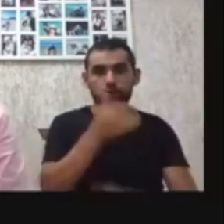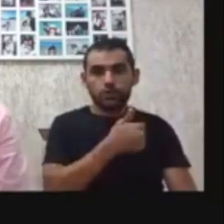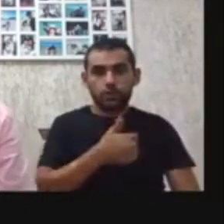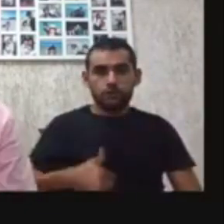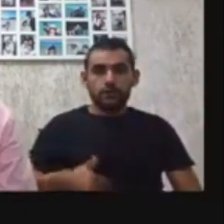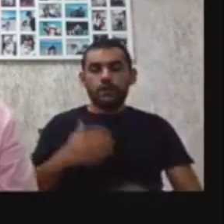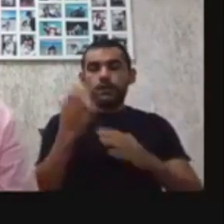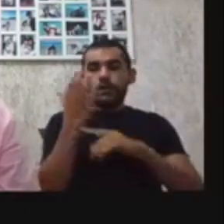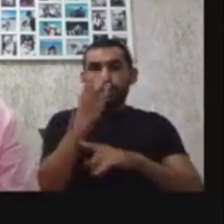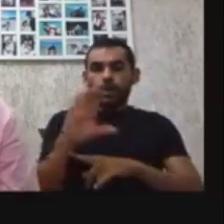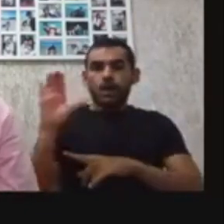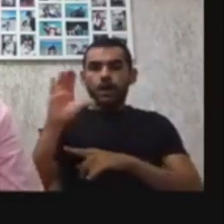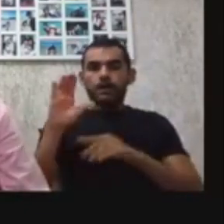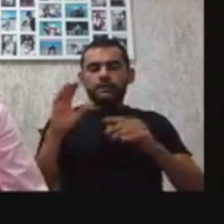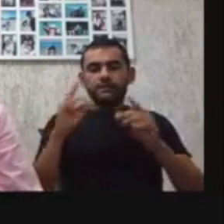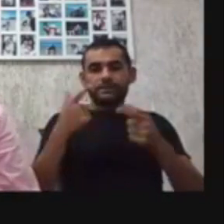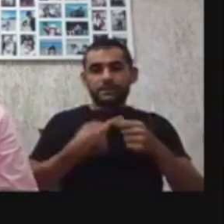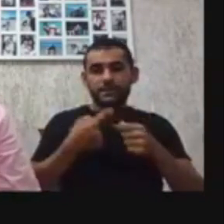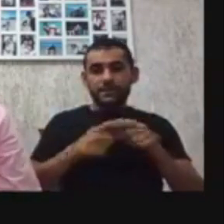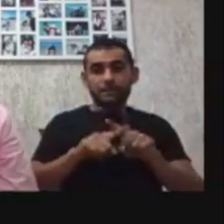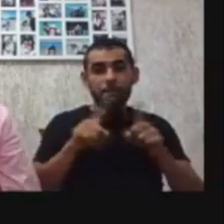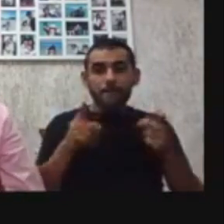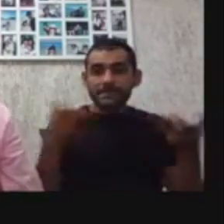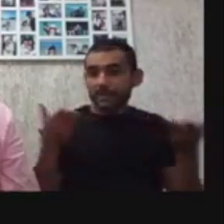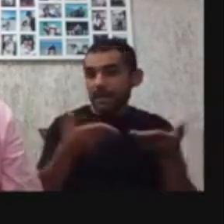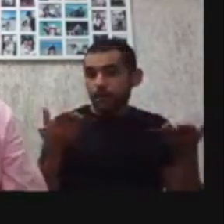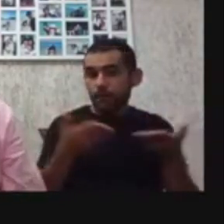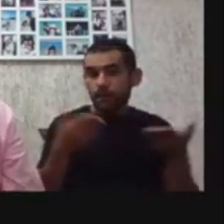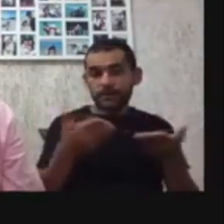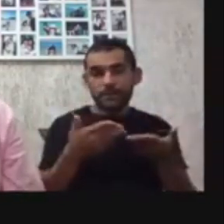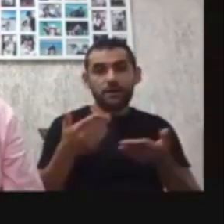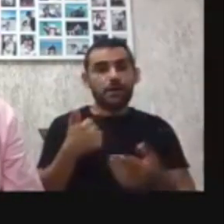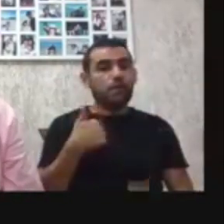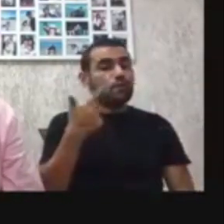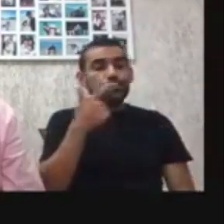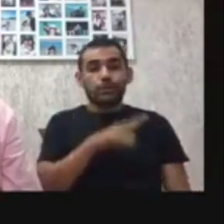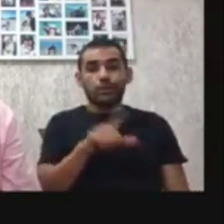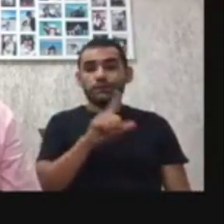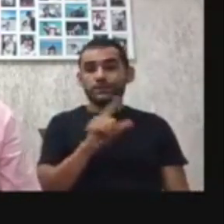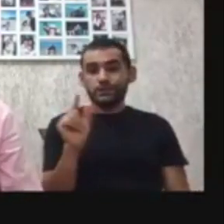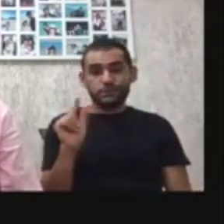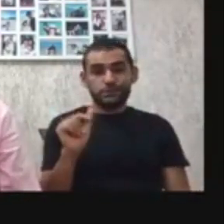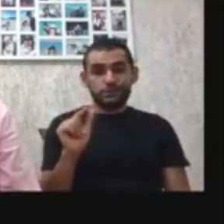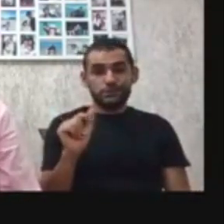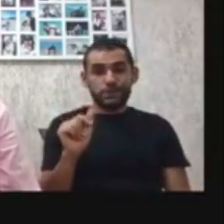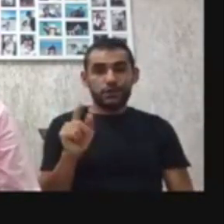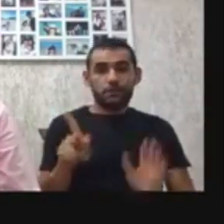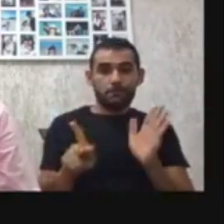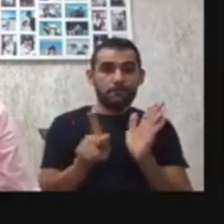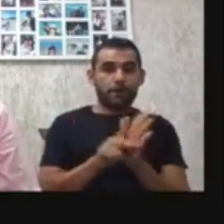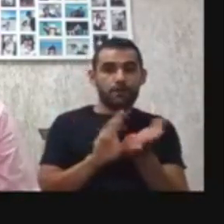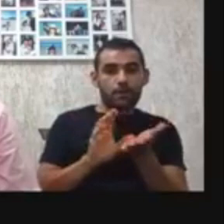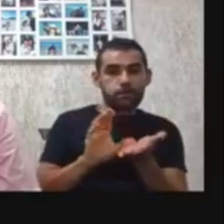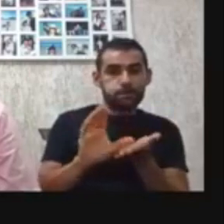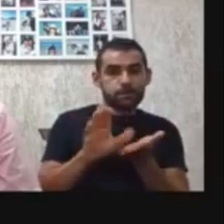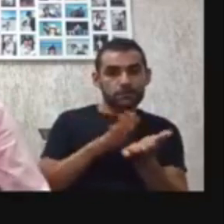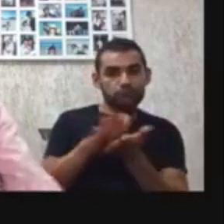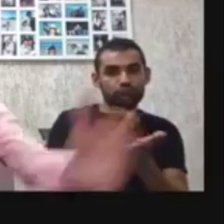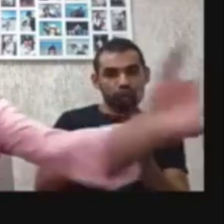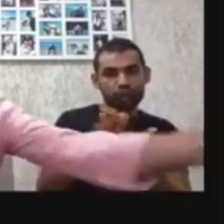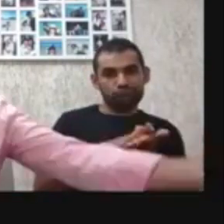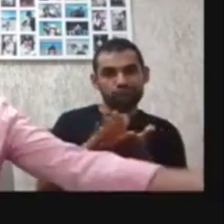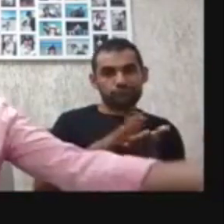e colocar em toda a cidade. Mas, por enquanto, eu não consegui recurso ainda para gastar na